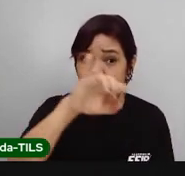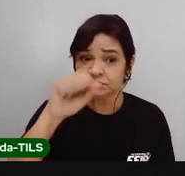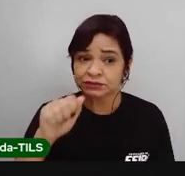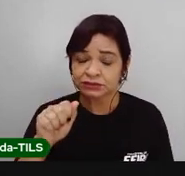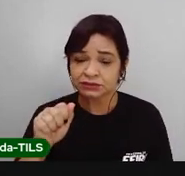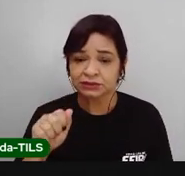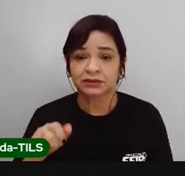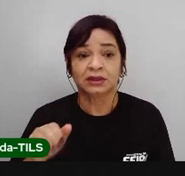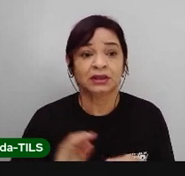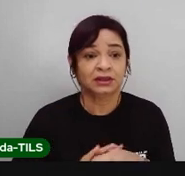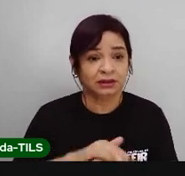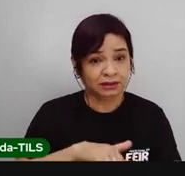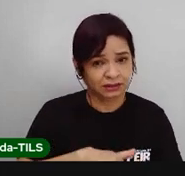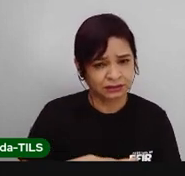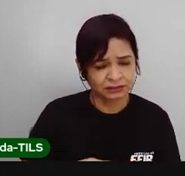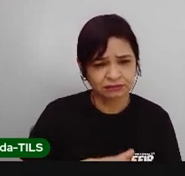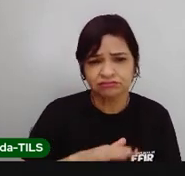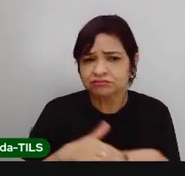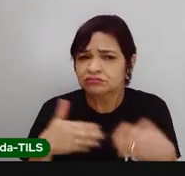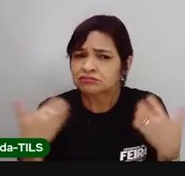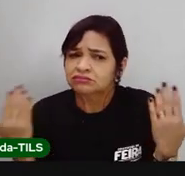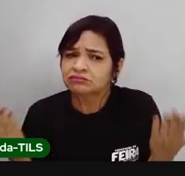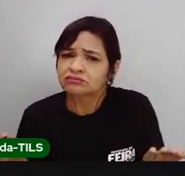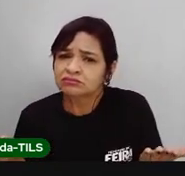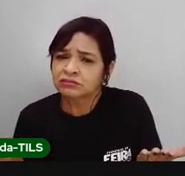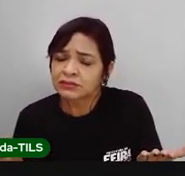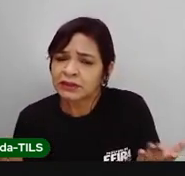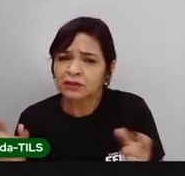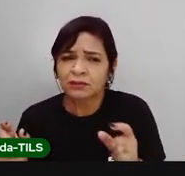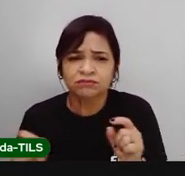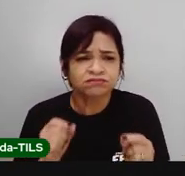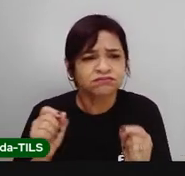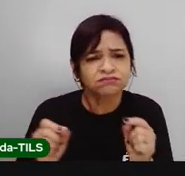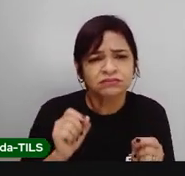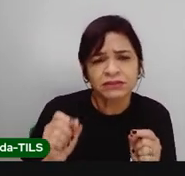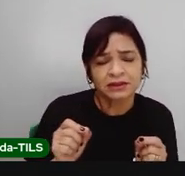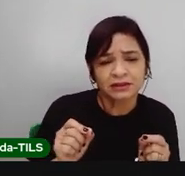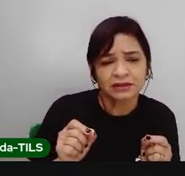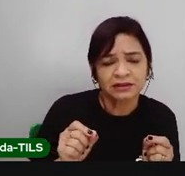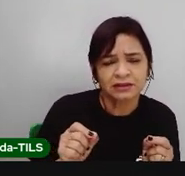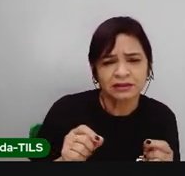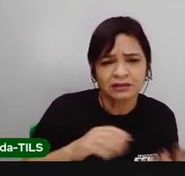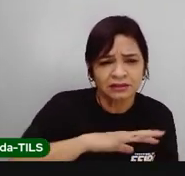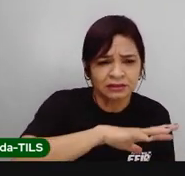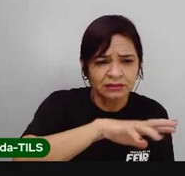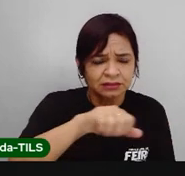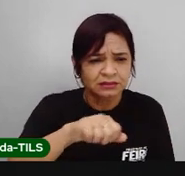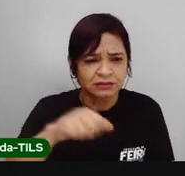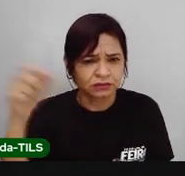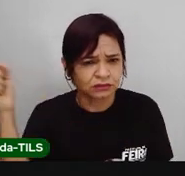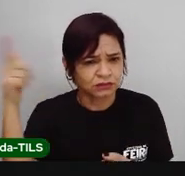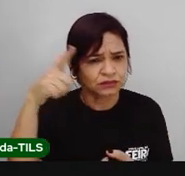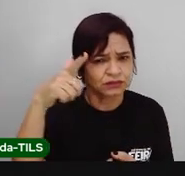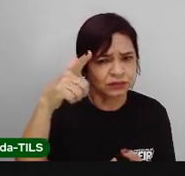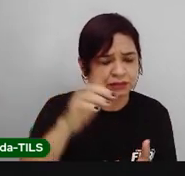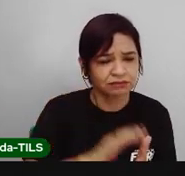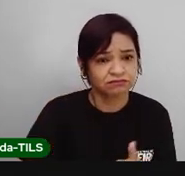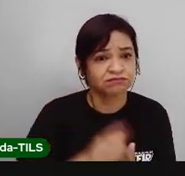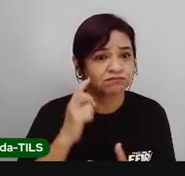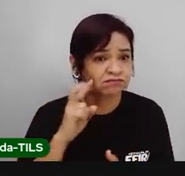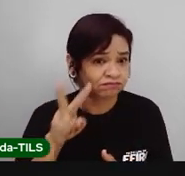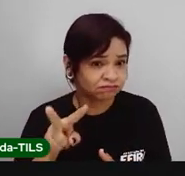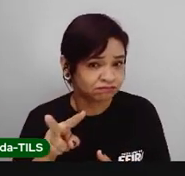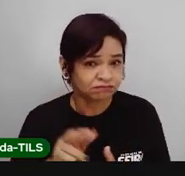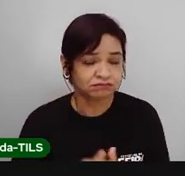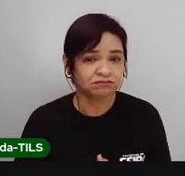noite. Mas afinal, o que o giro da Terra tem a ver com a luz do Sol? Vou te mostrar.